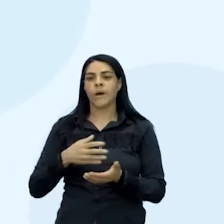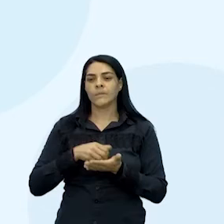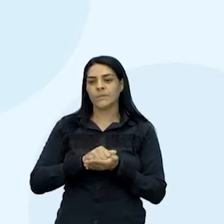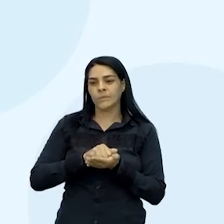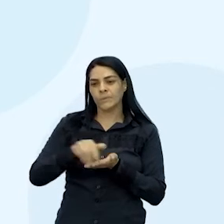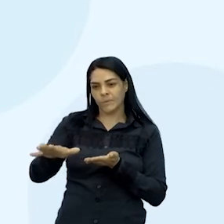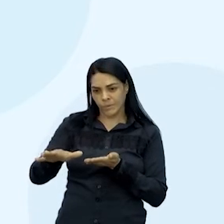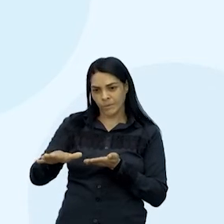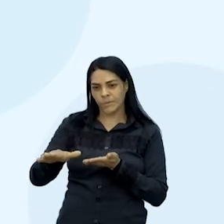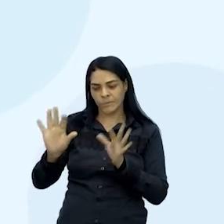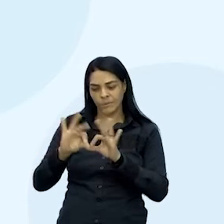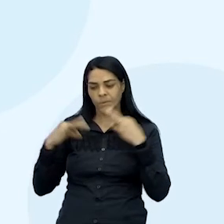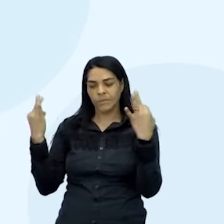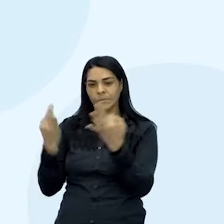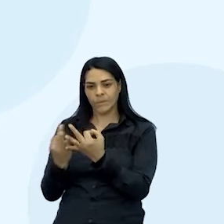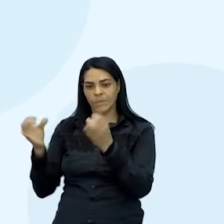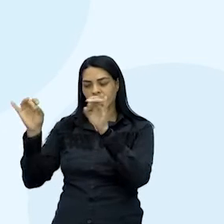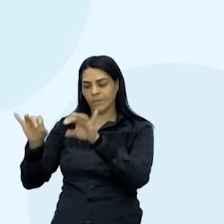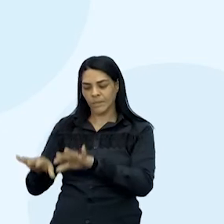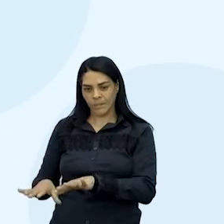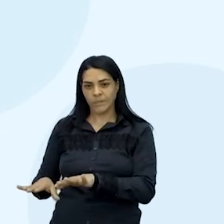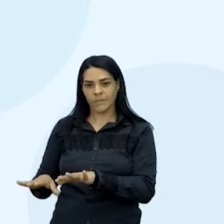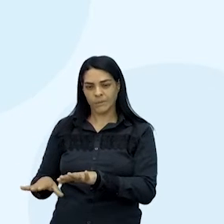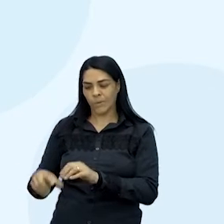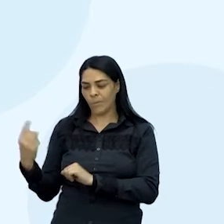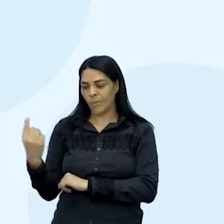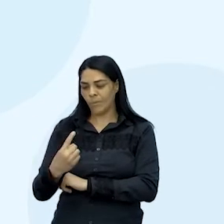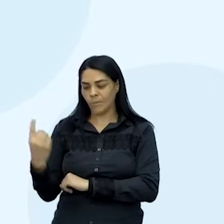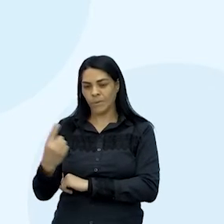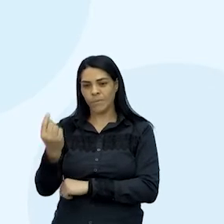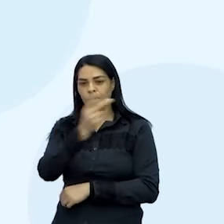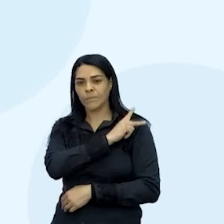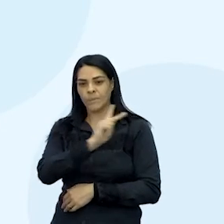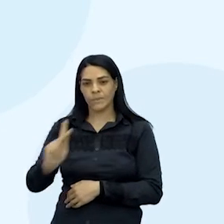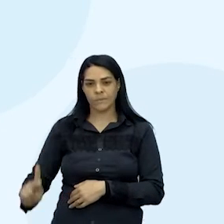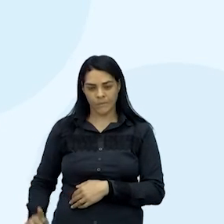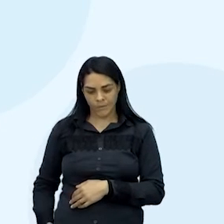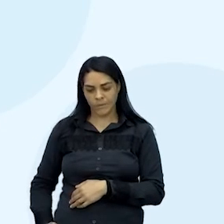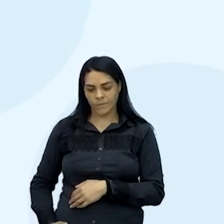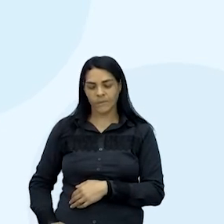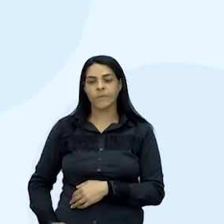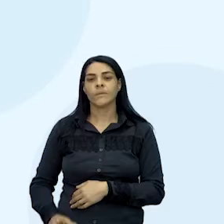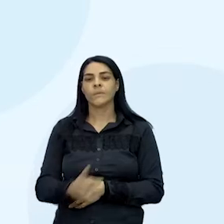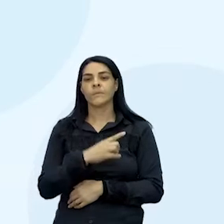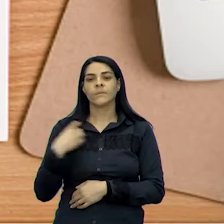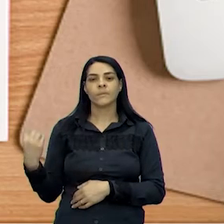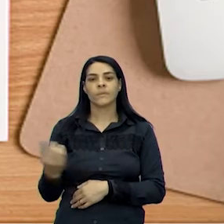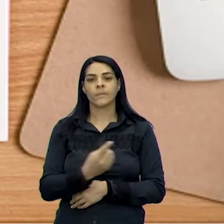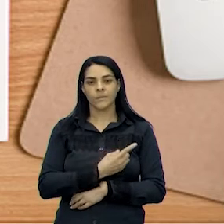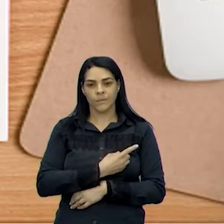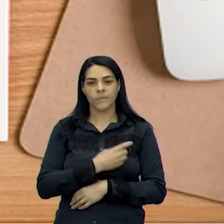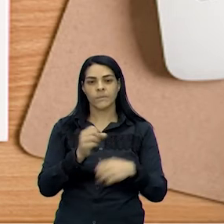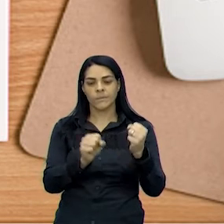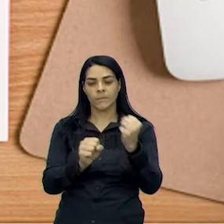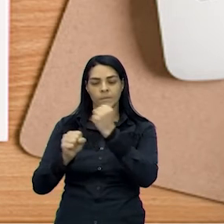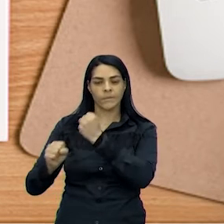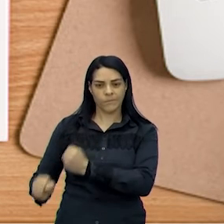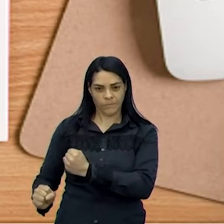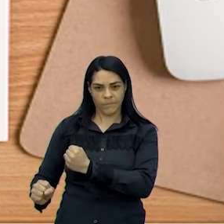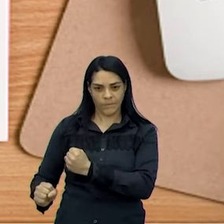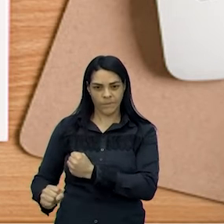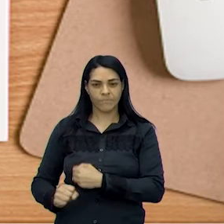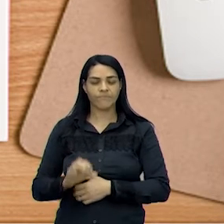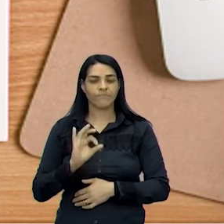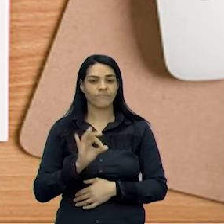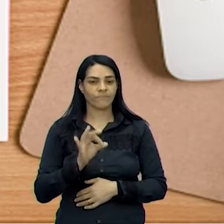e deixou o Deodoro da Fonseca como o primeiro presidente da nossa república. Beleza? E agora,